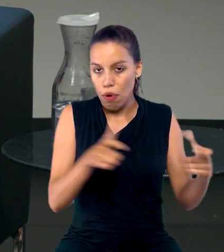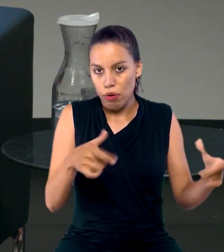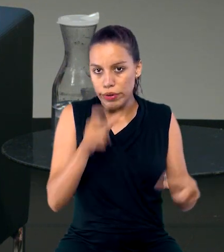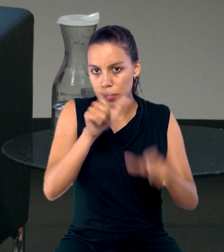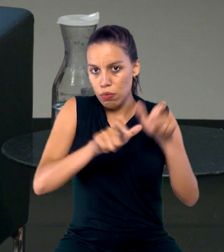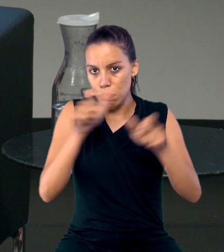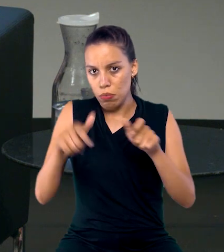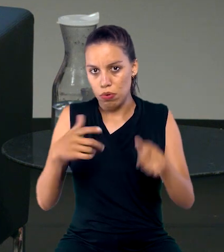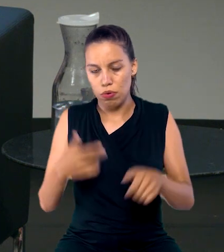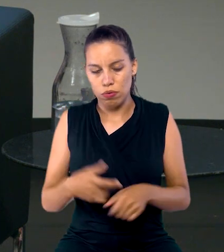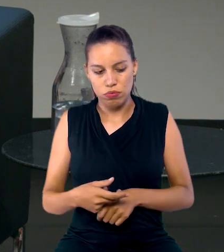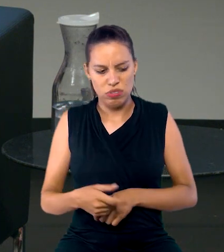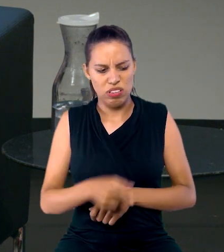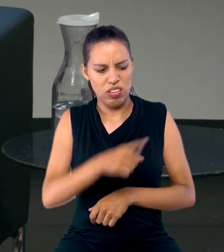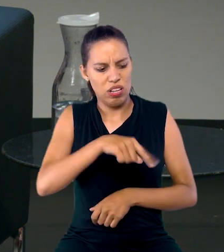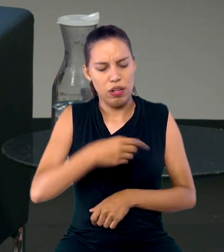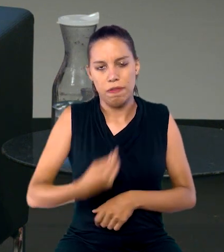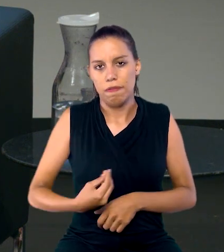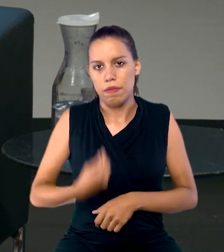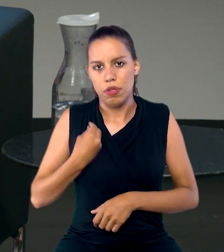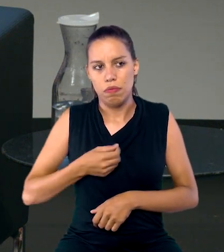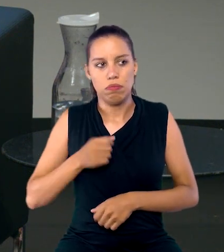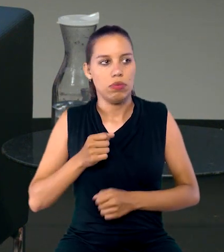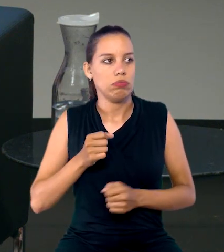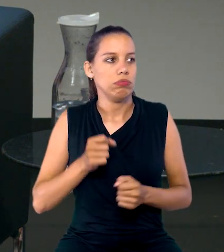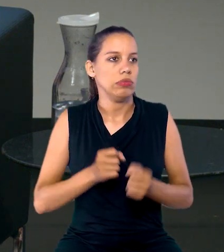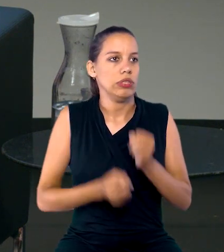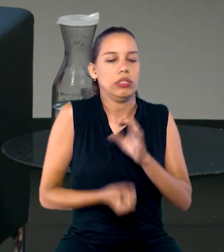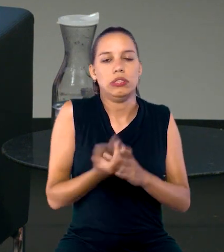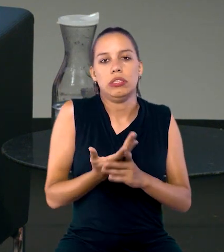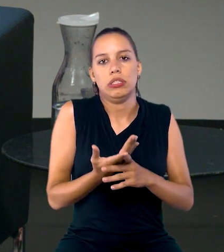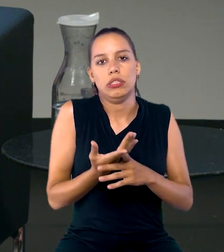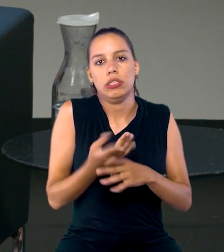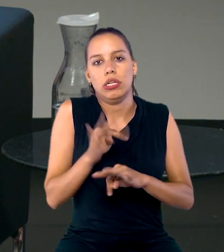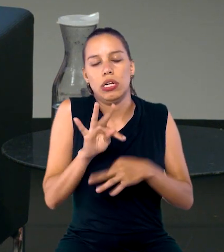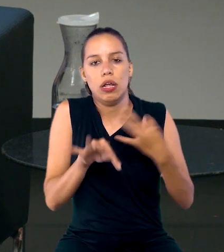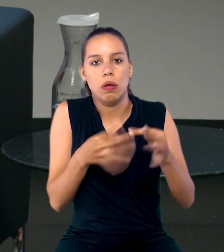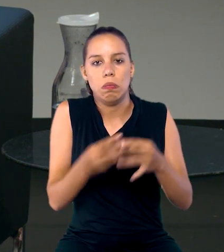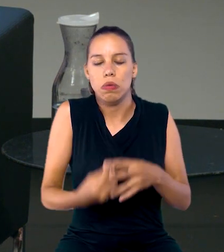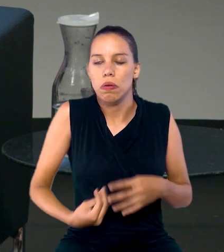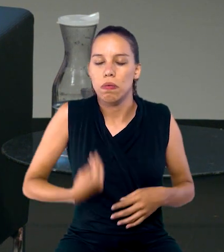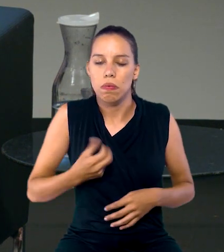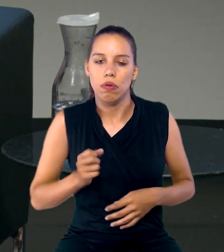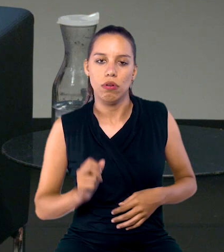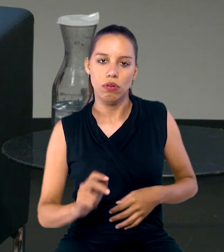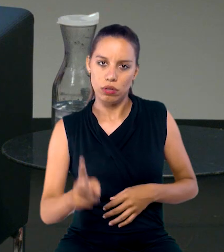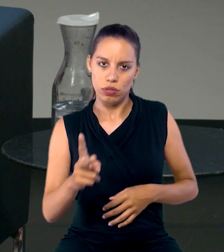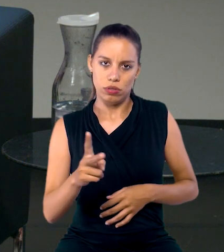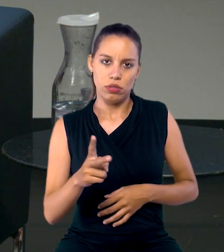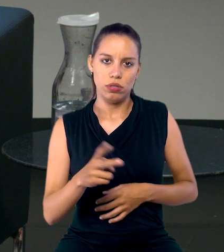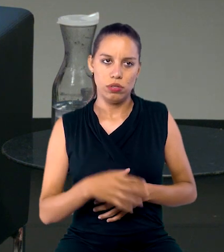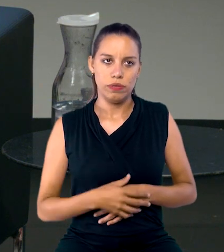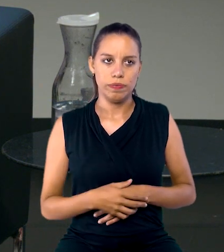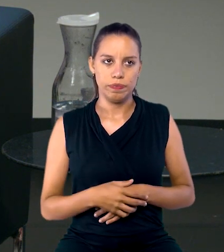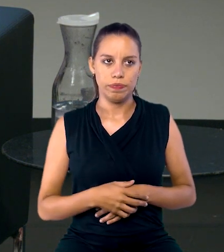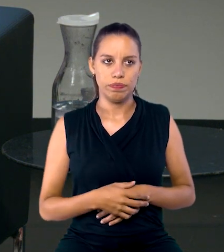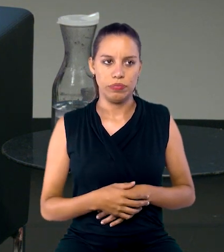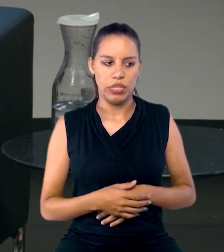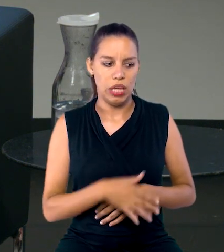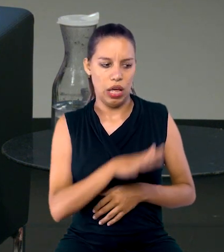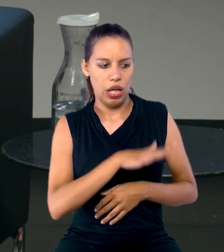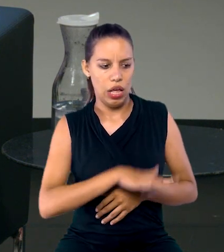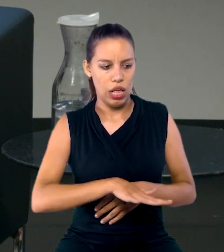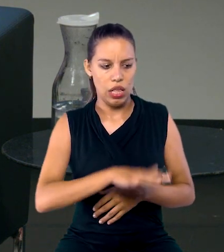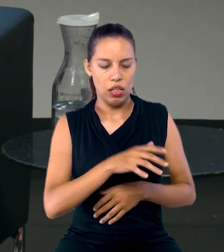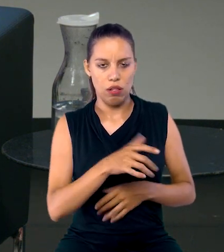criando resistências, criando tecnologias para poder viver, criando. Esses